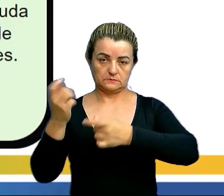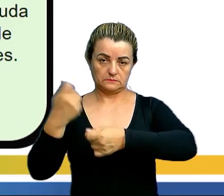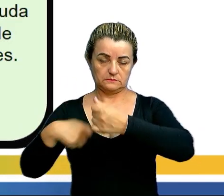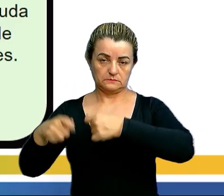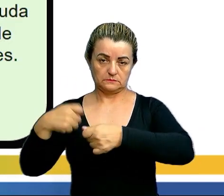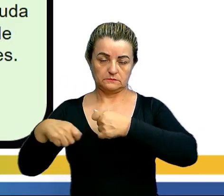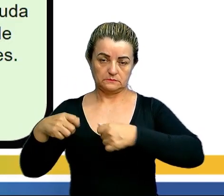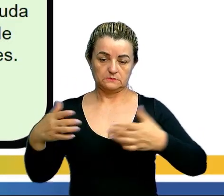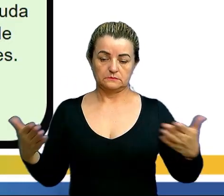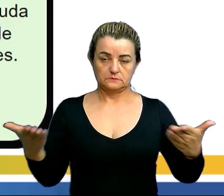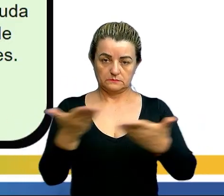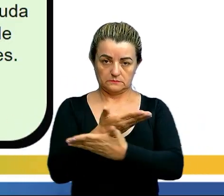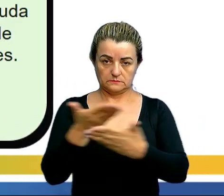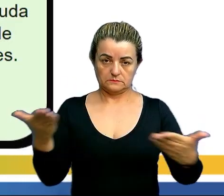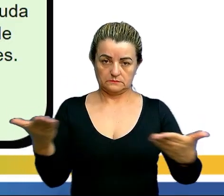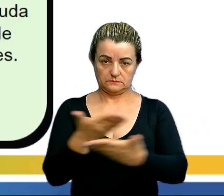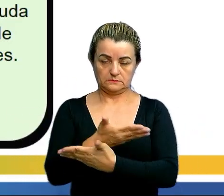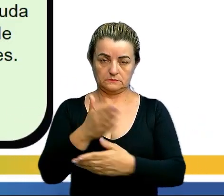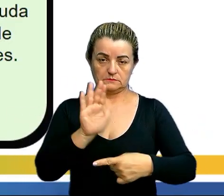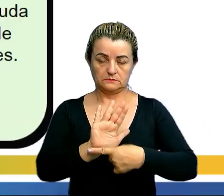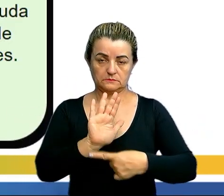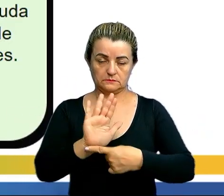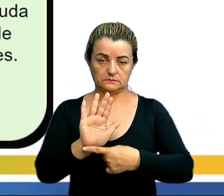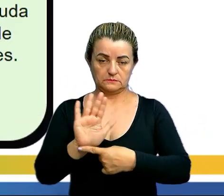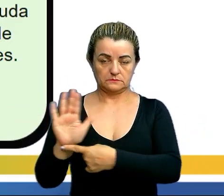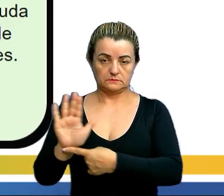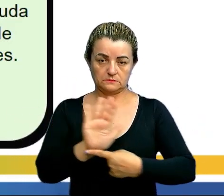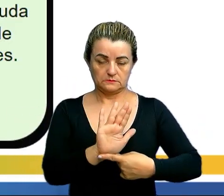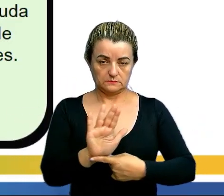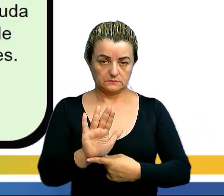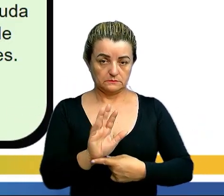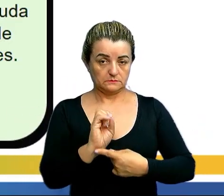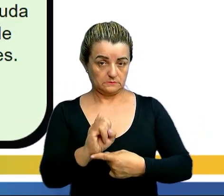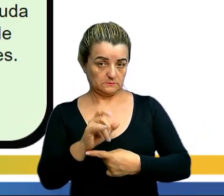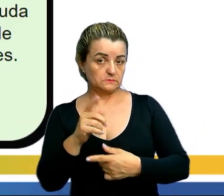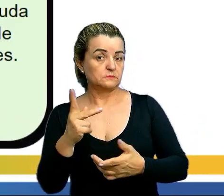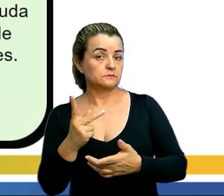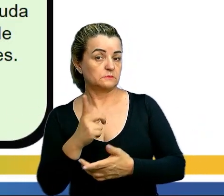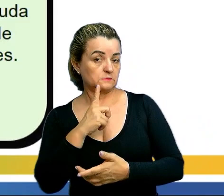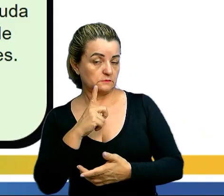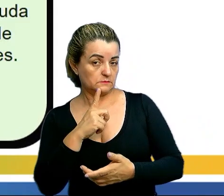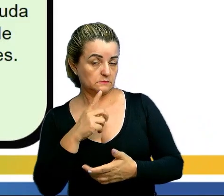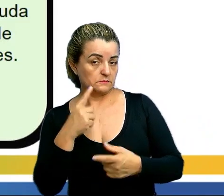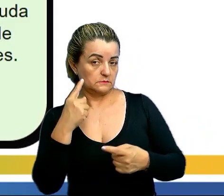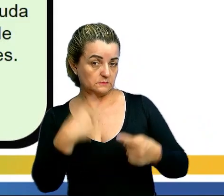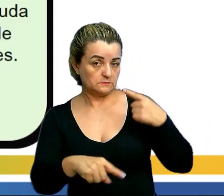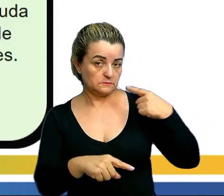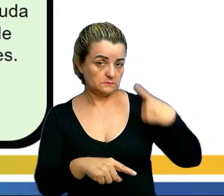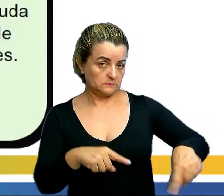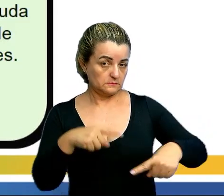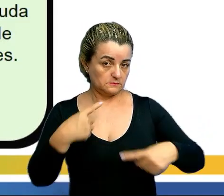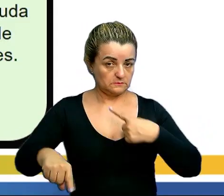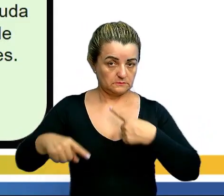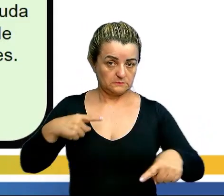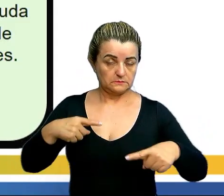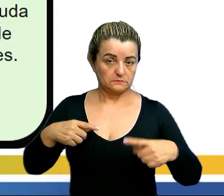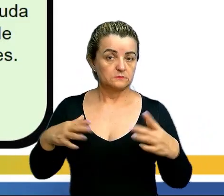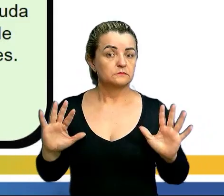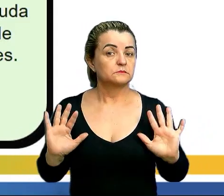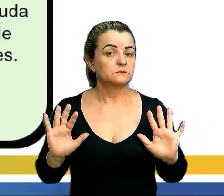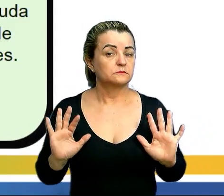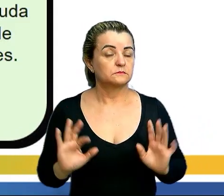em se ajudar mutuamente caso houvesse aí agressões do lado capitalista, um apontando o dedo para o outro,